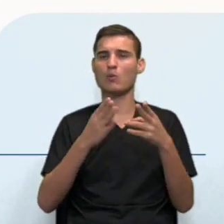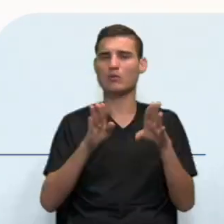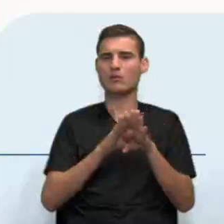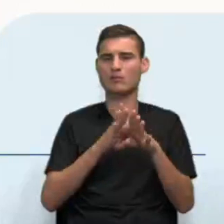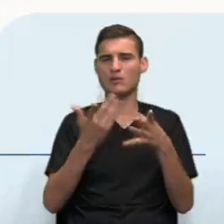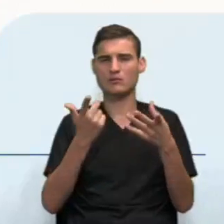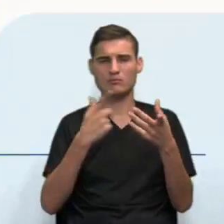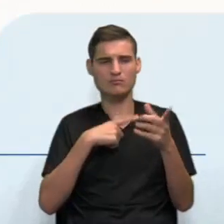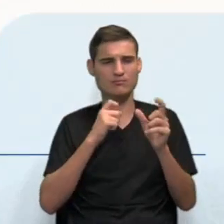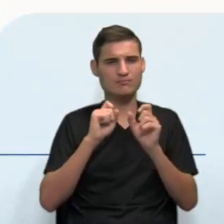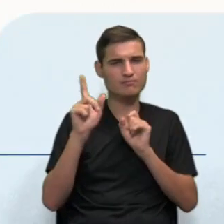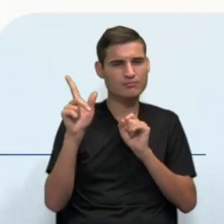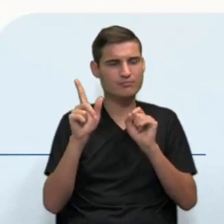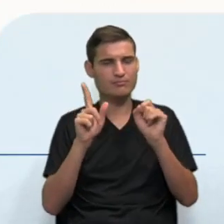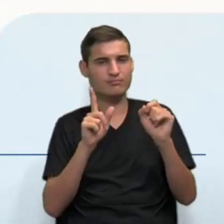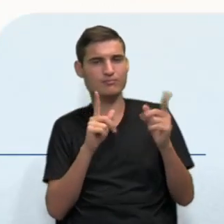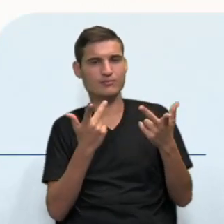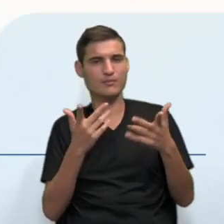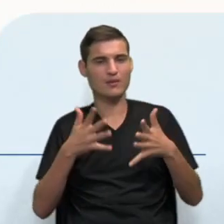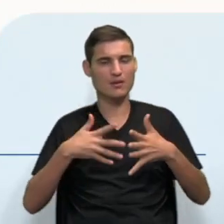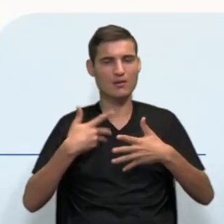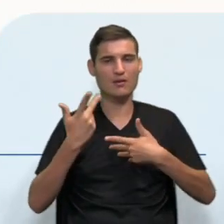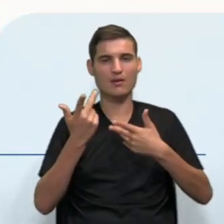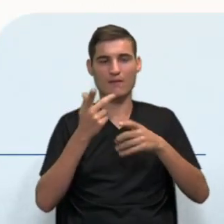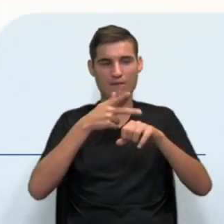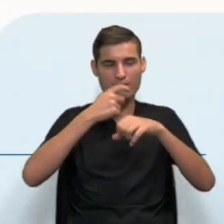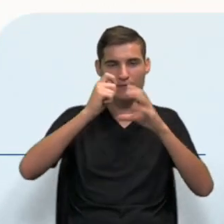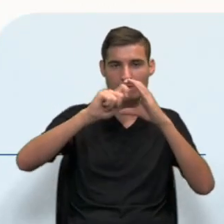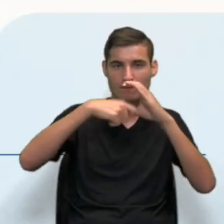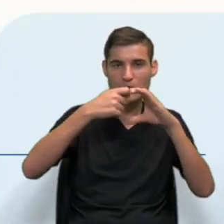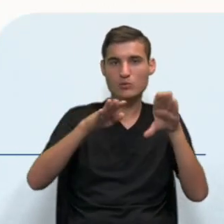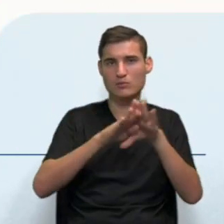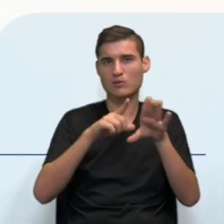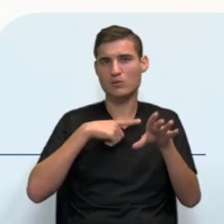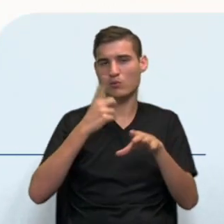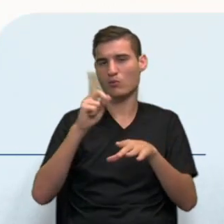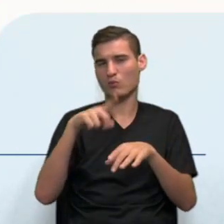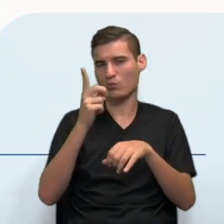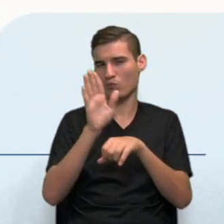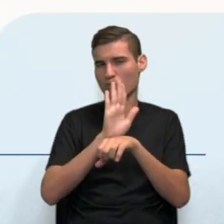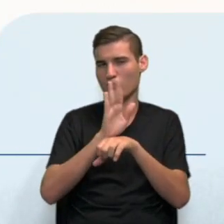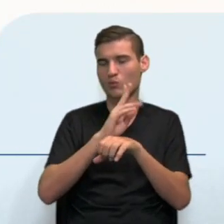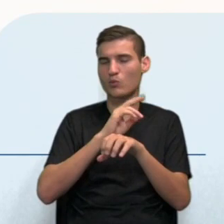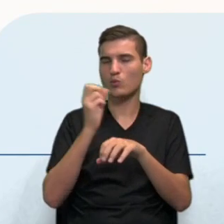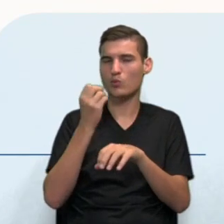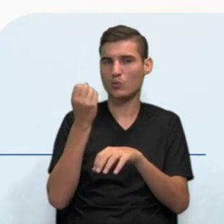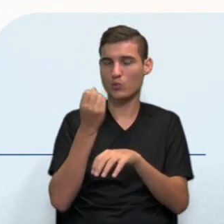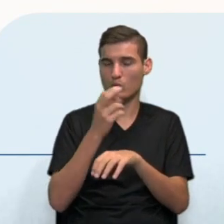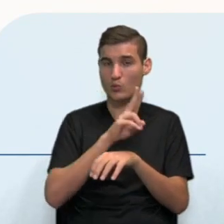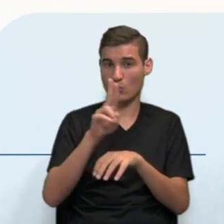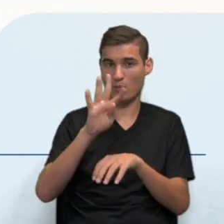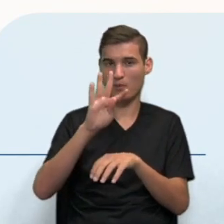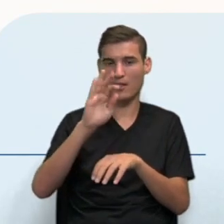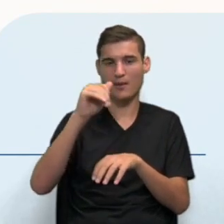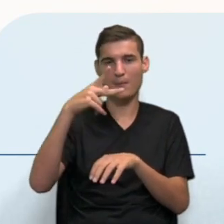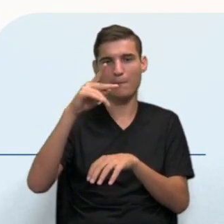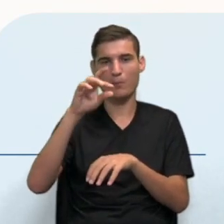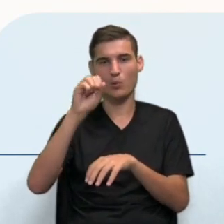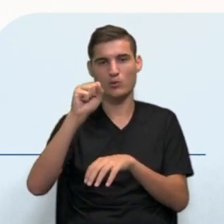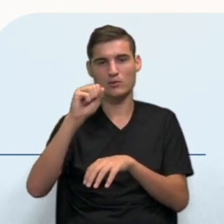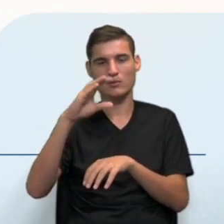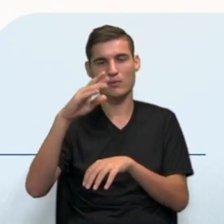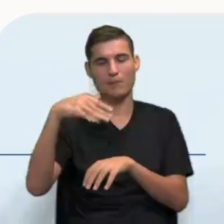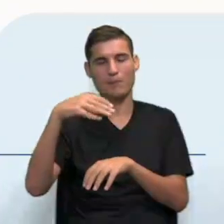animações e vídeos. E um filme muito famoso é o filme Tempos Modernos, feito lá por Charles Chaplin, que